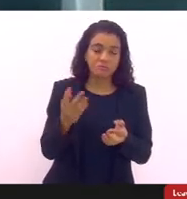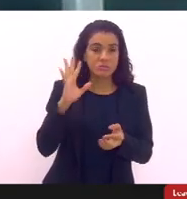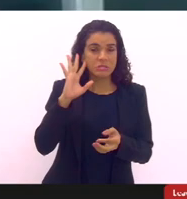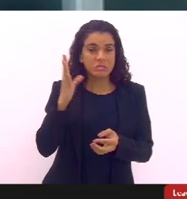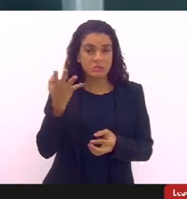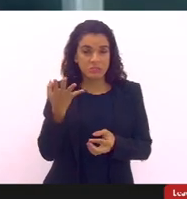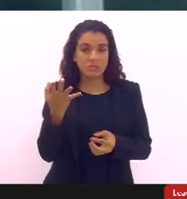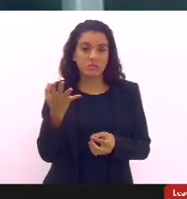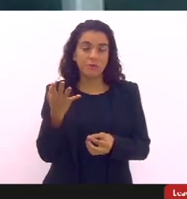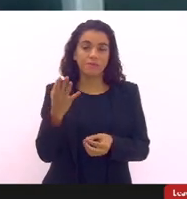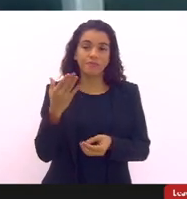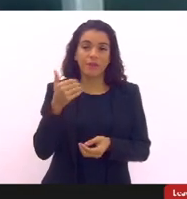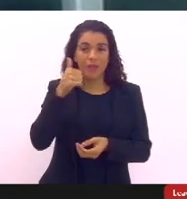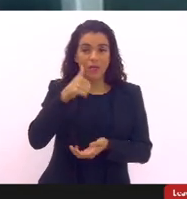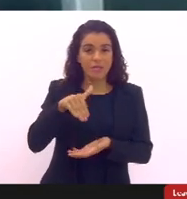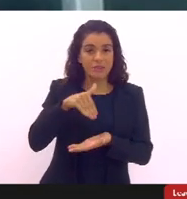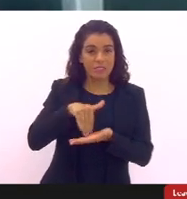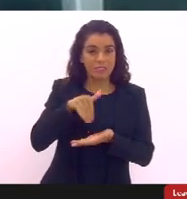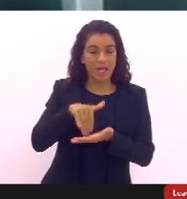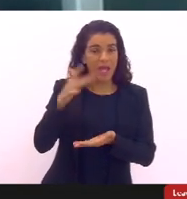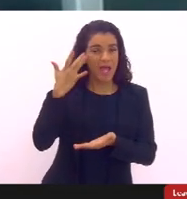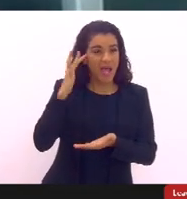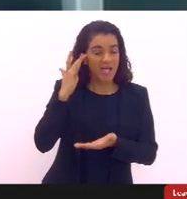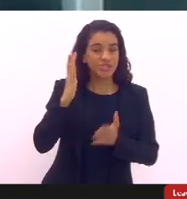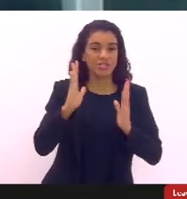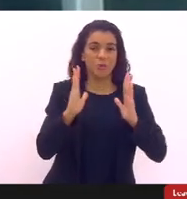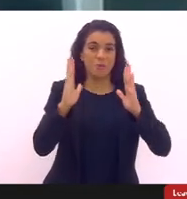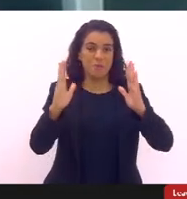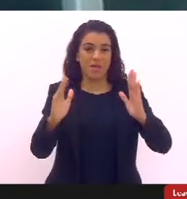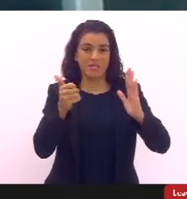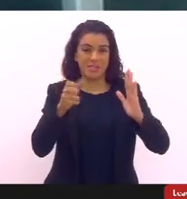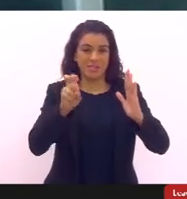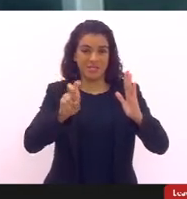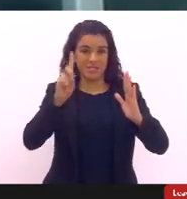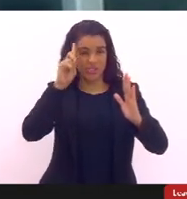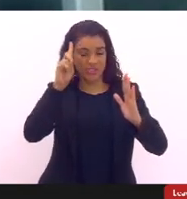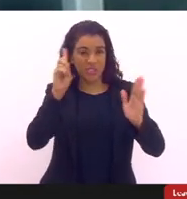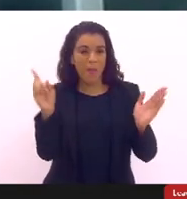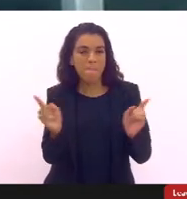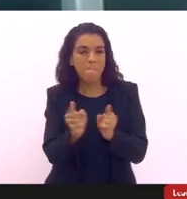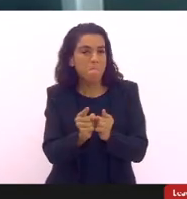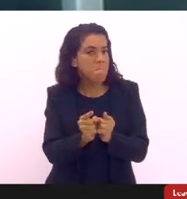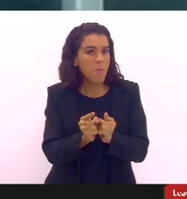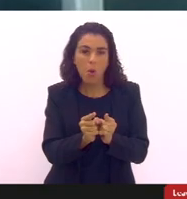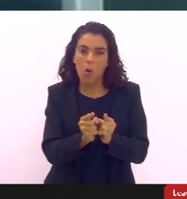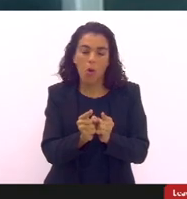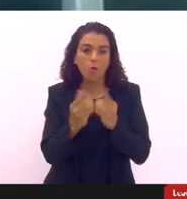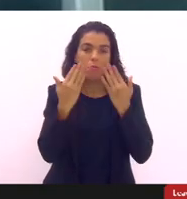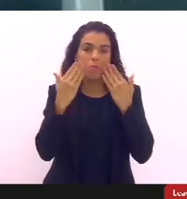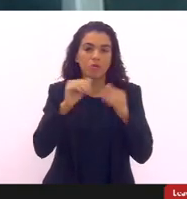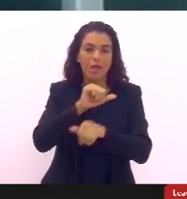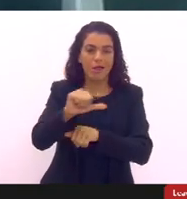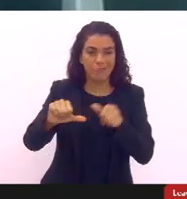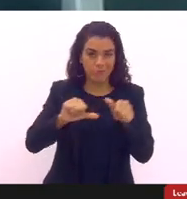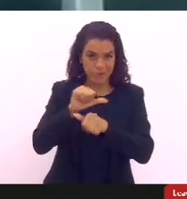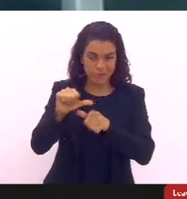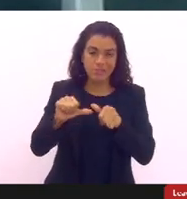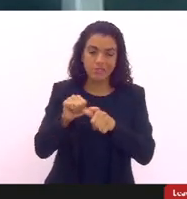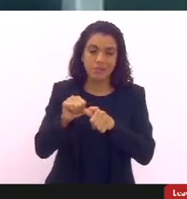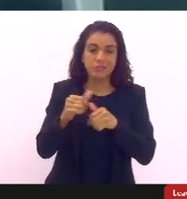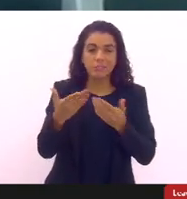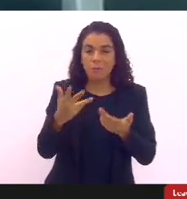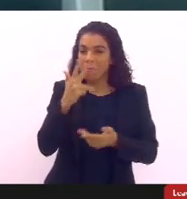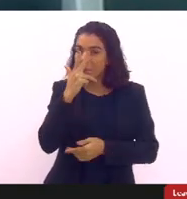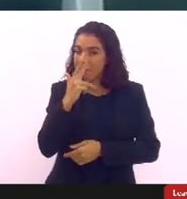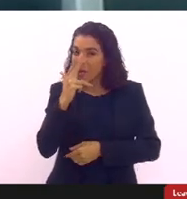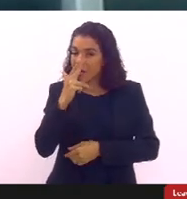decidir. Ela acha que o prazo de 15 dias é muito pouco tempo para a gente manifestar qualquer alteração, qualquer mudança. Então, parece